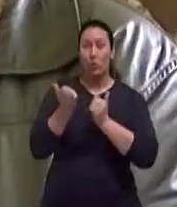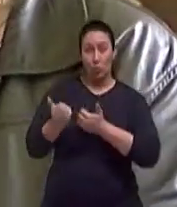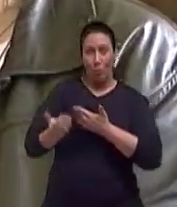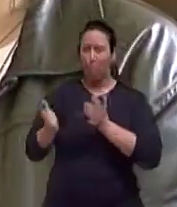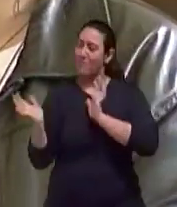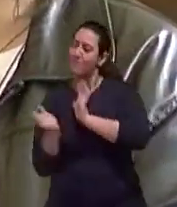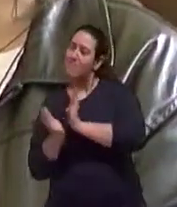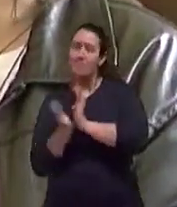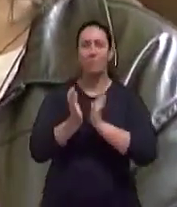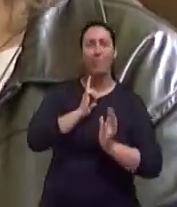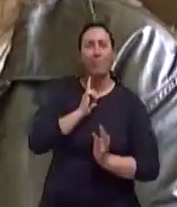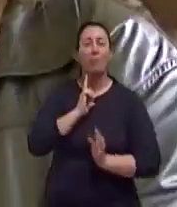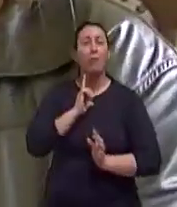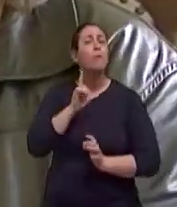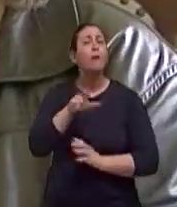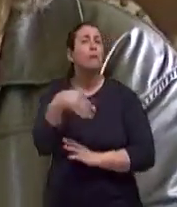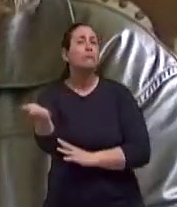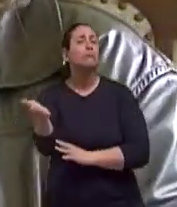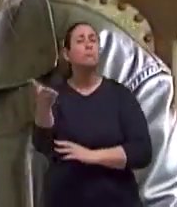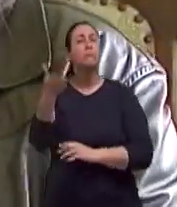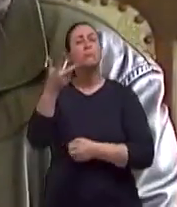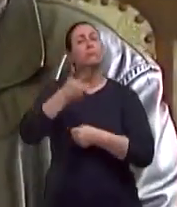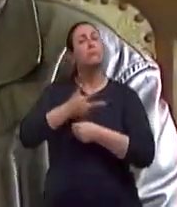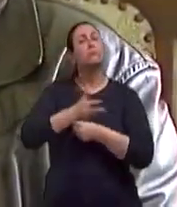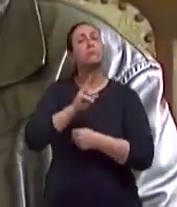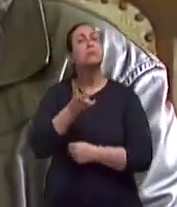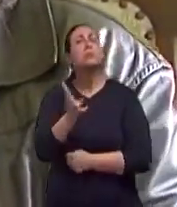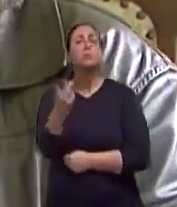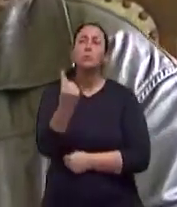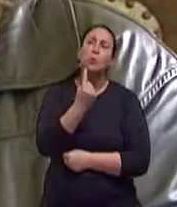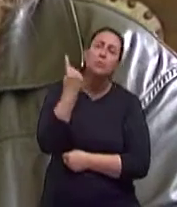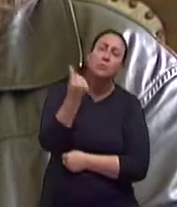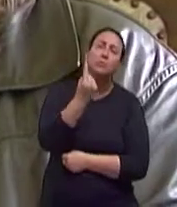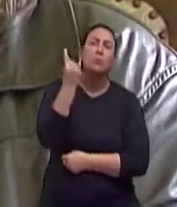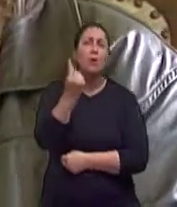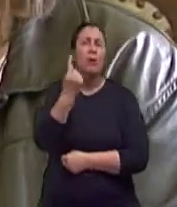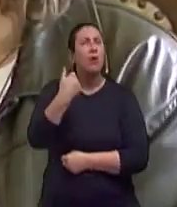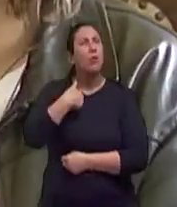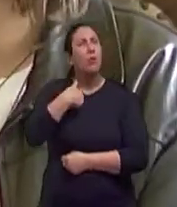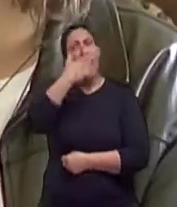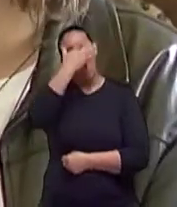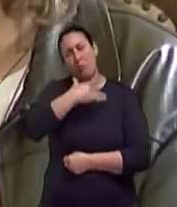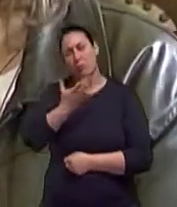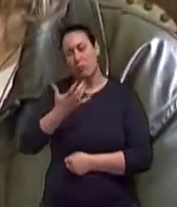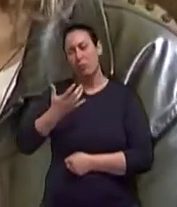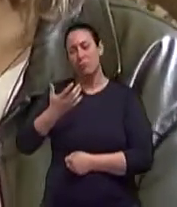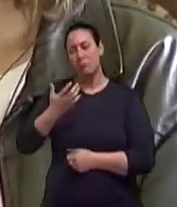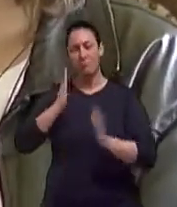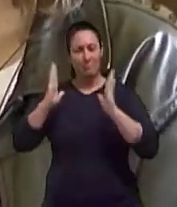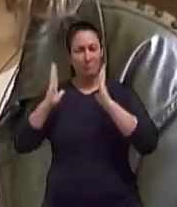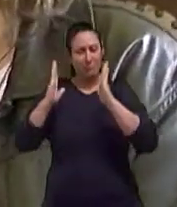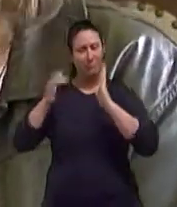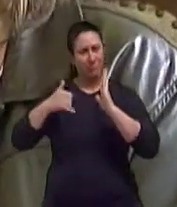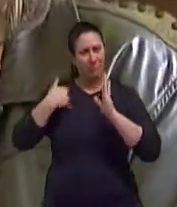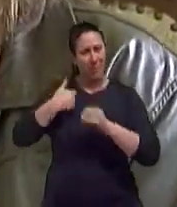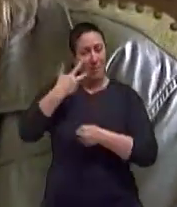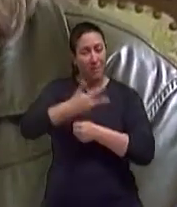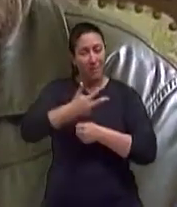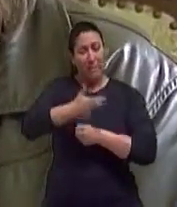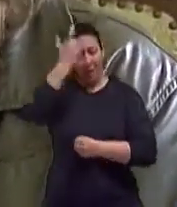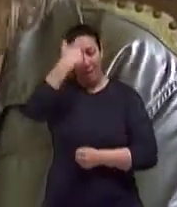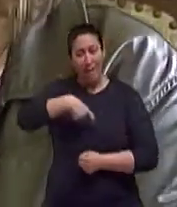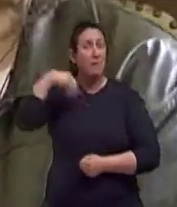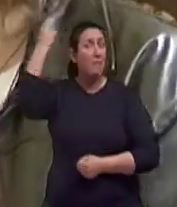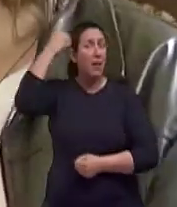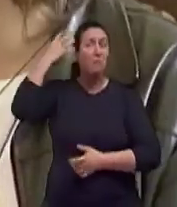mas o idoso normalmente ele tá sozinho então eu acho que nessa fase da vida é um desperdício a pessoa ter tanta